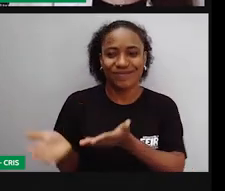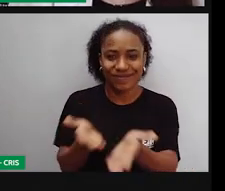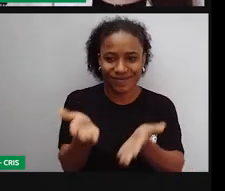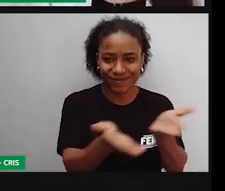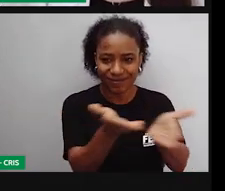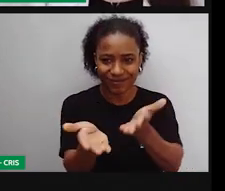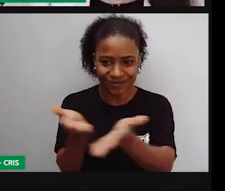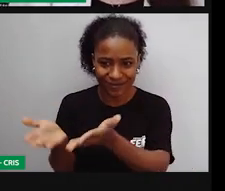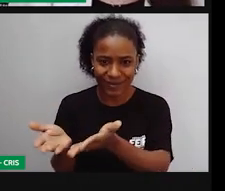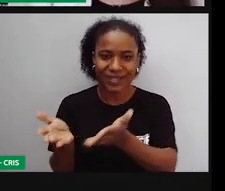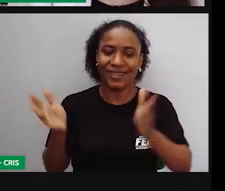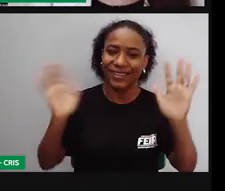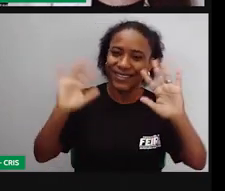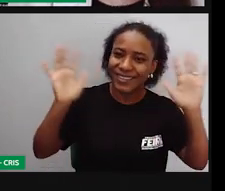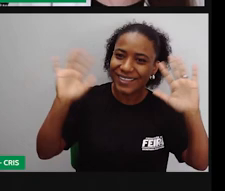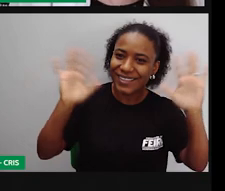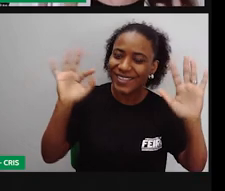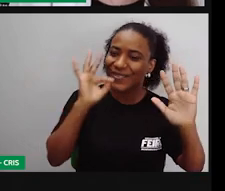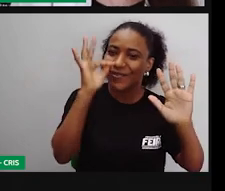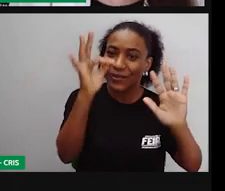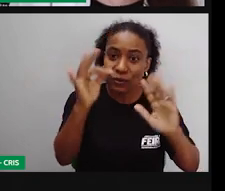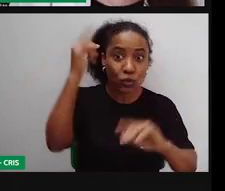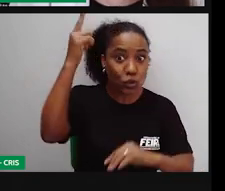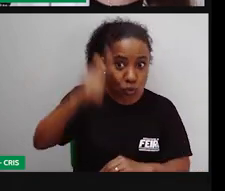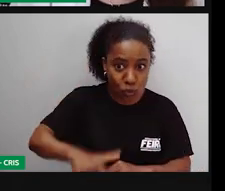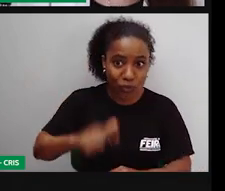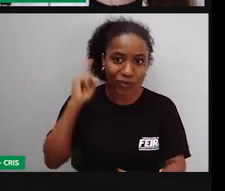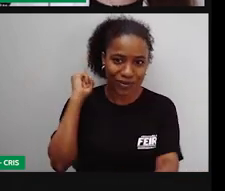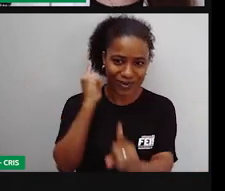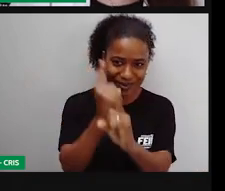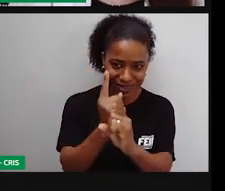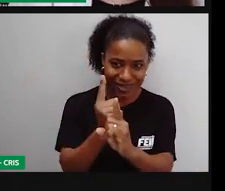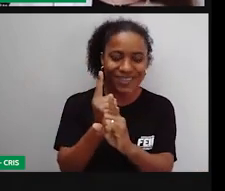vocês, que a gente possa se encontrar na próxima aula com muita alegria,